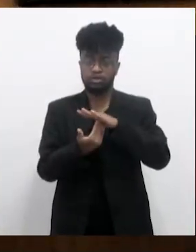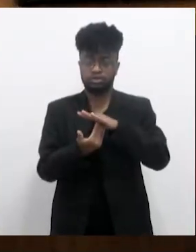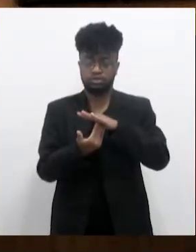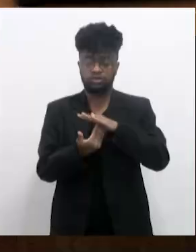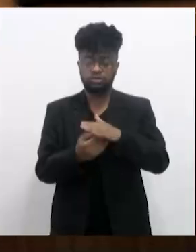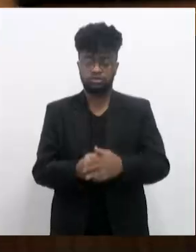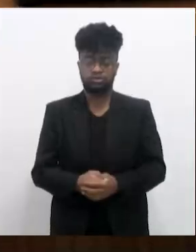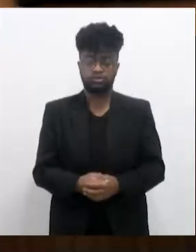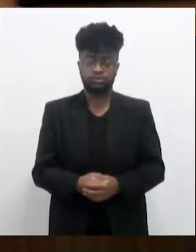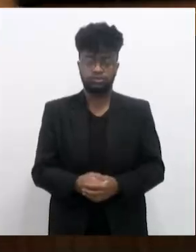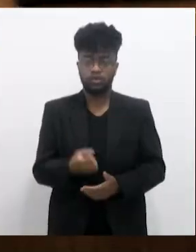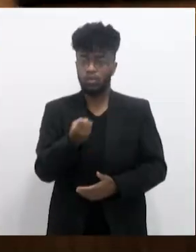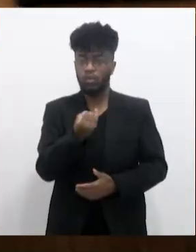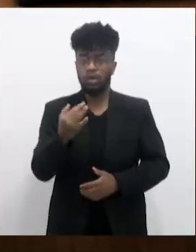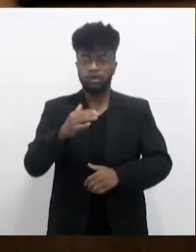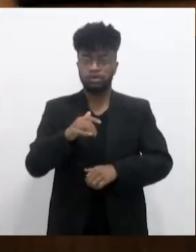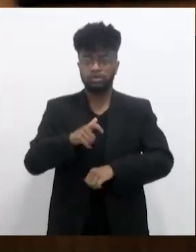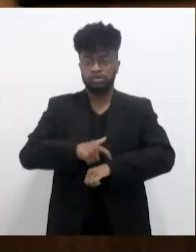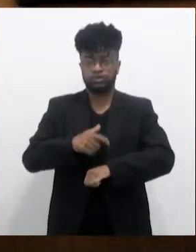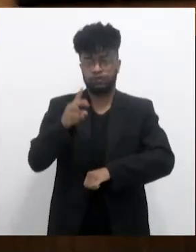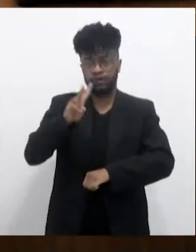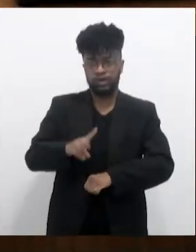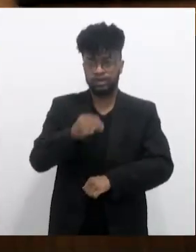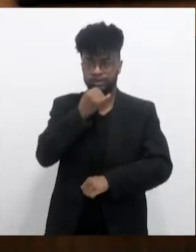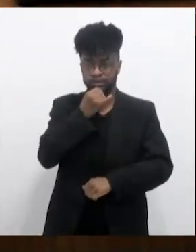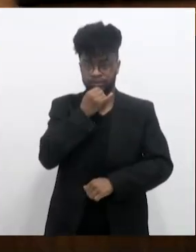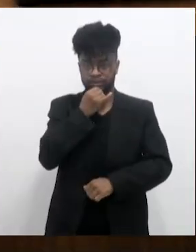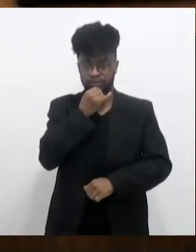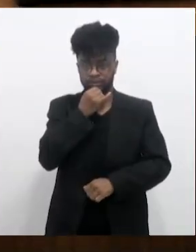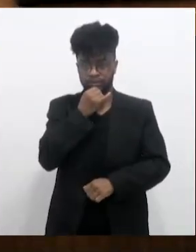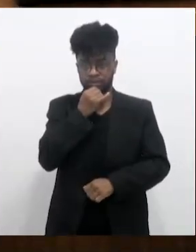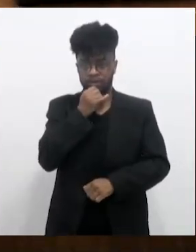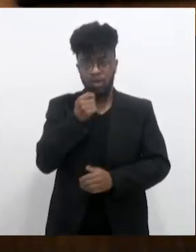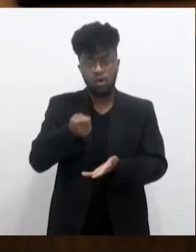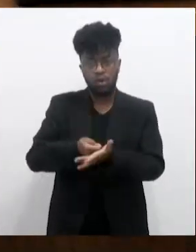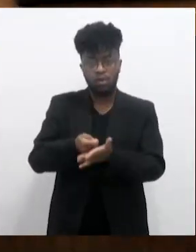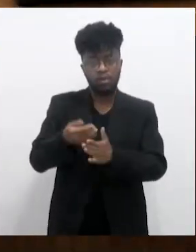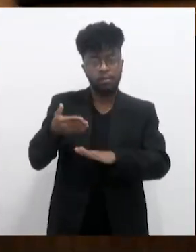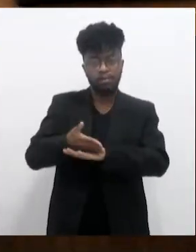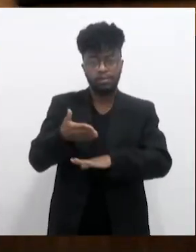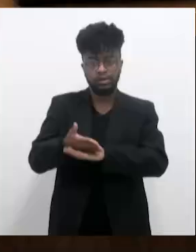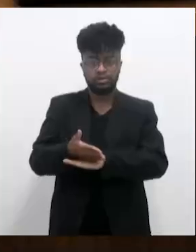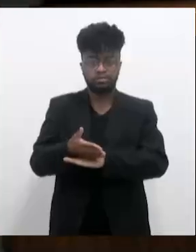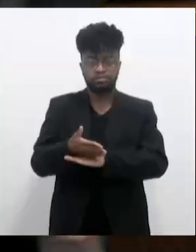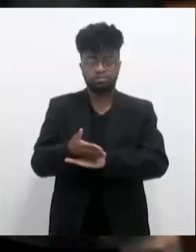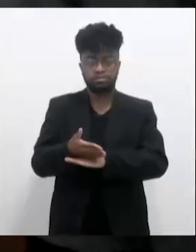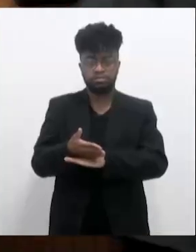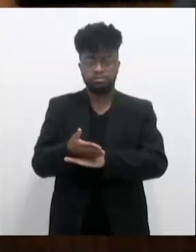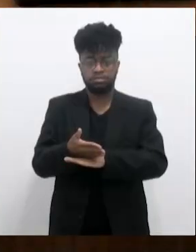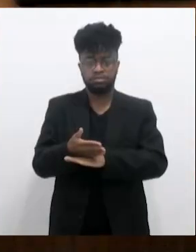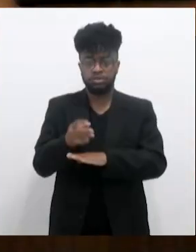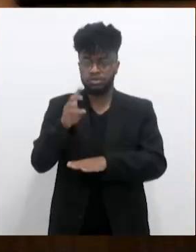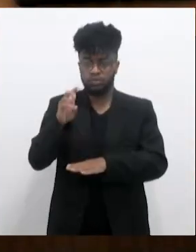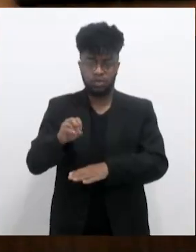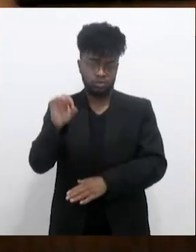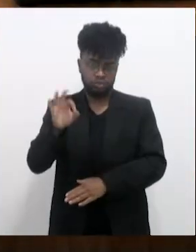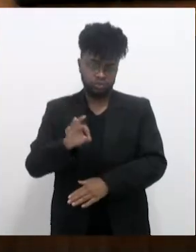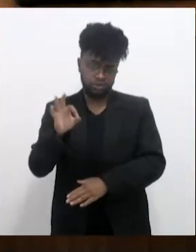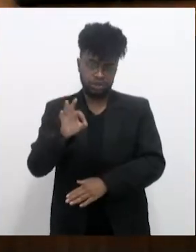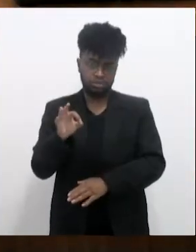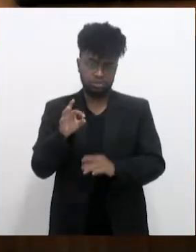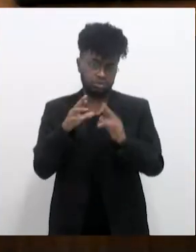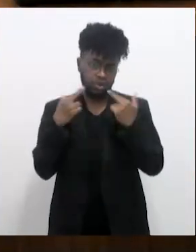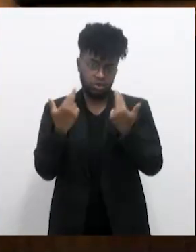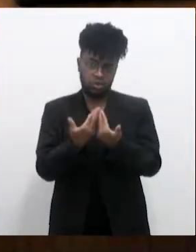né, de vezes. Por exemplo, obrigar a presença em plenário pelo menos metade das sessões, no